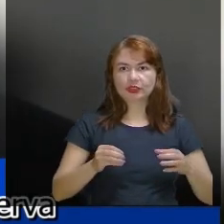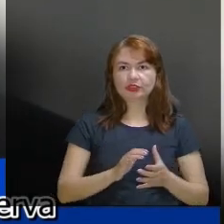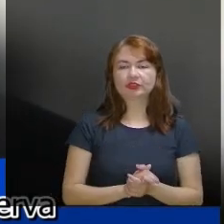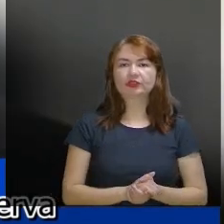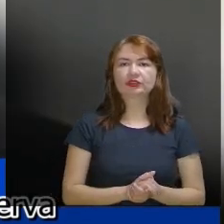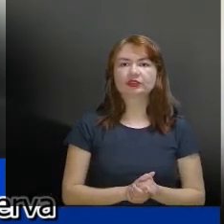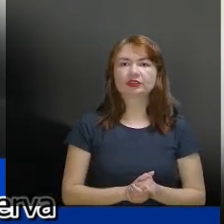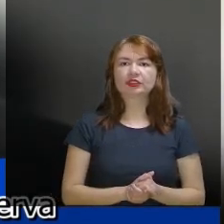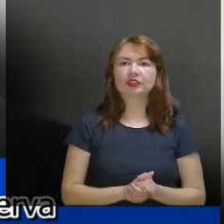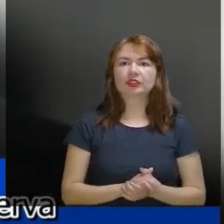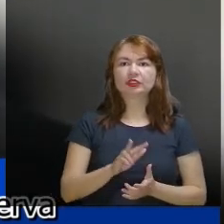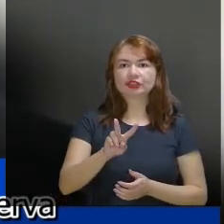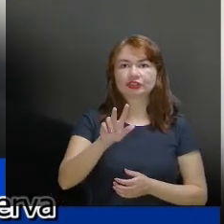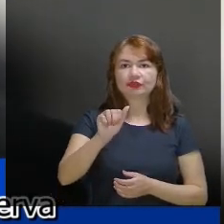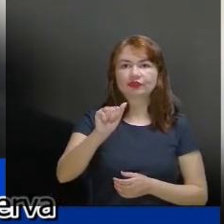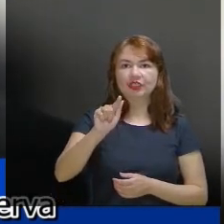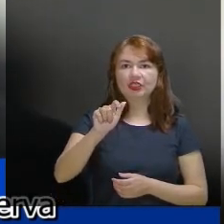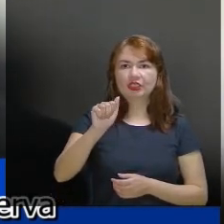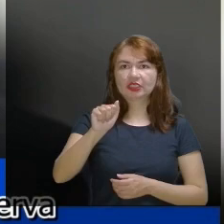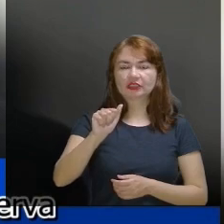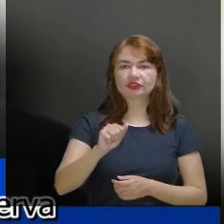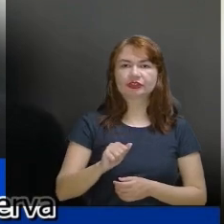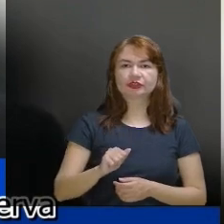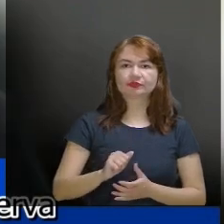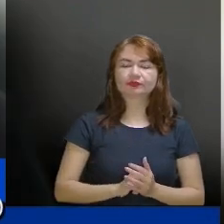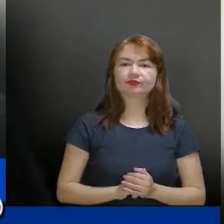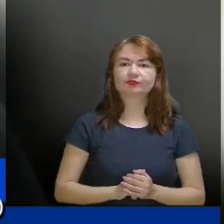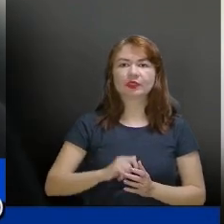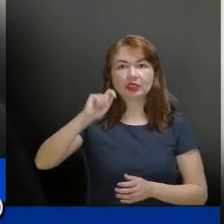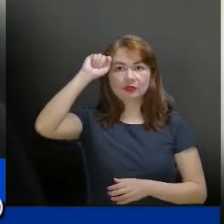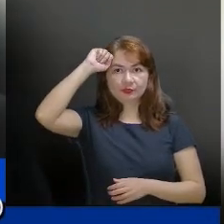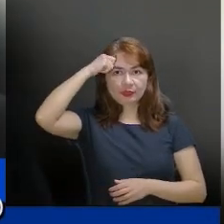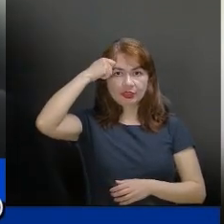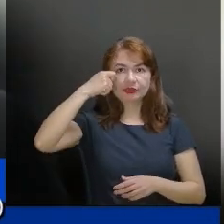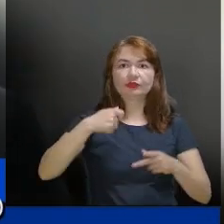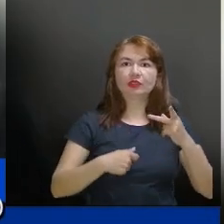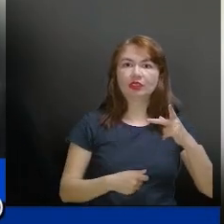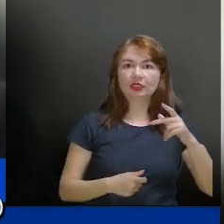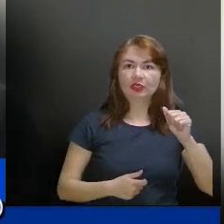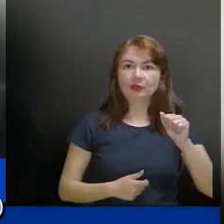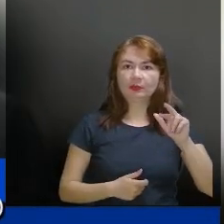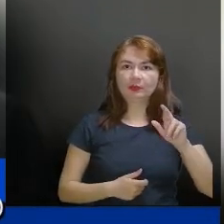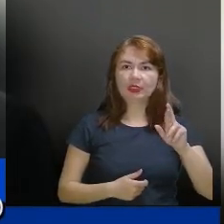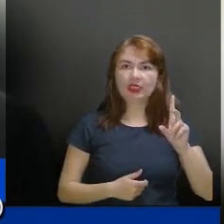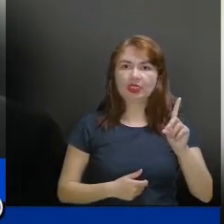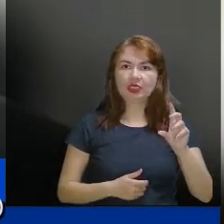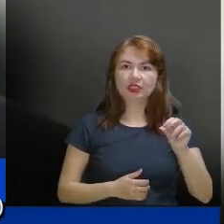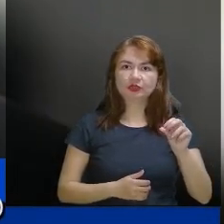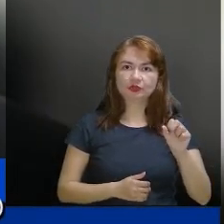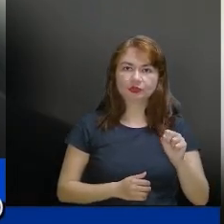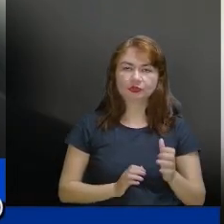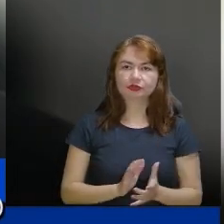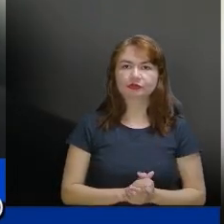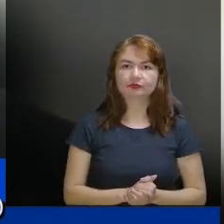os autodeclarados pretos, tá, e pardos. E é muito interessante, inclusive, tá,